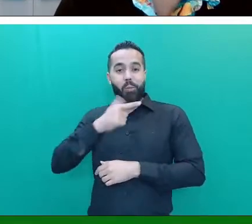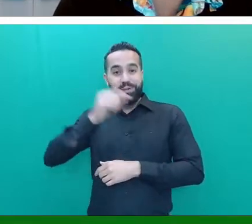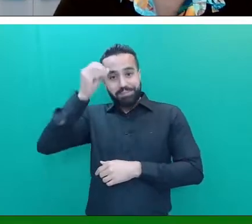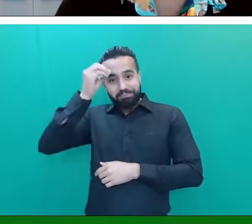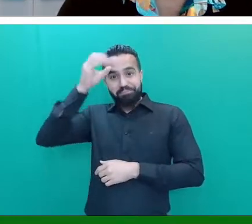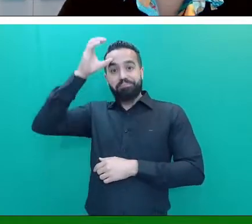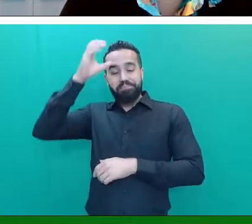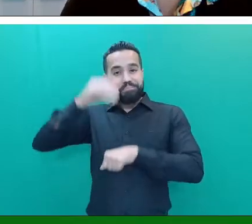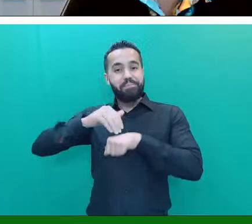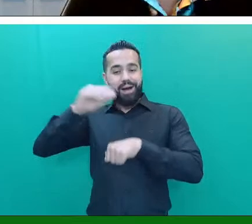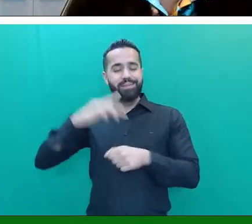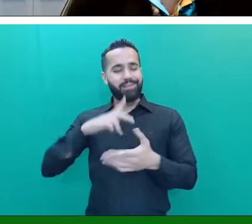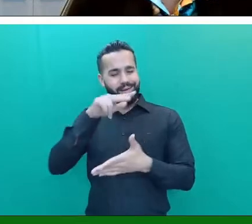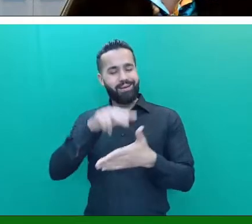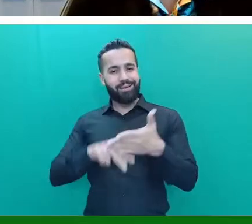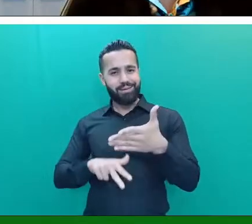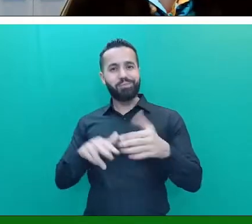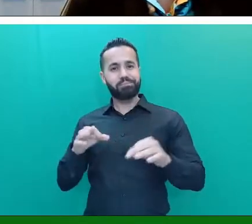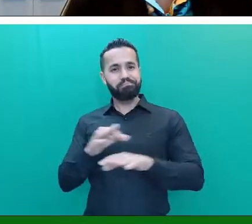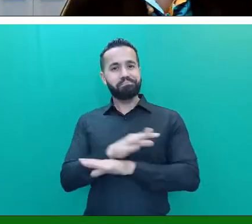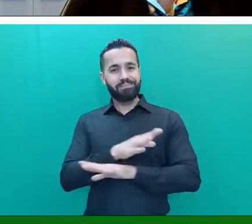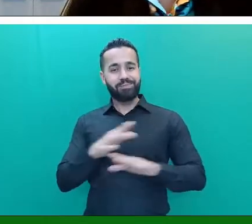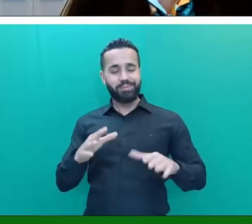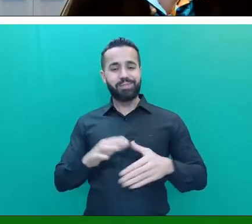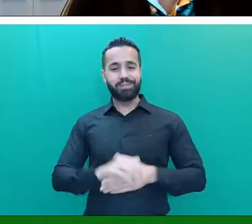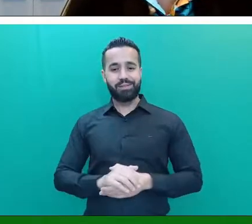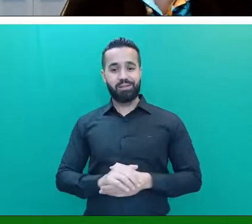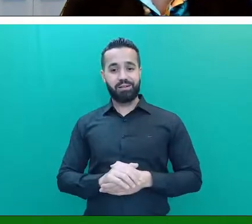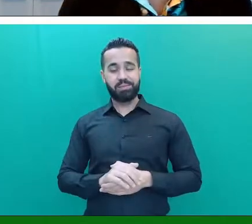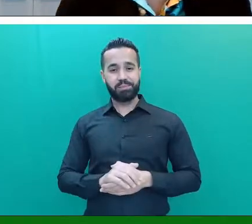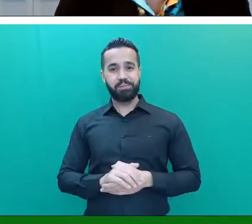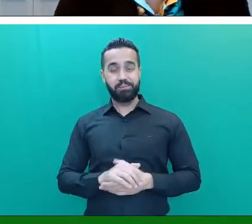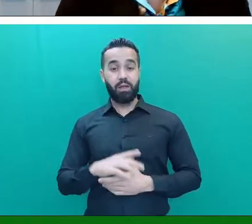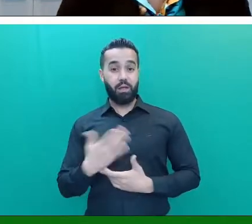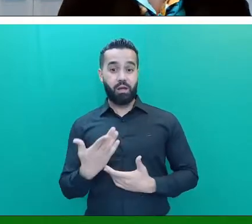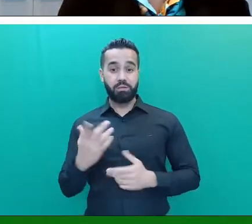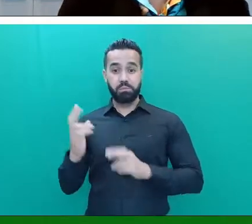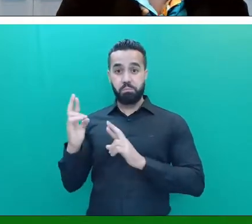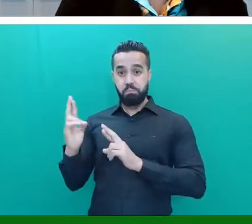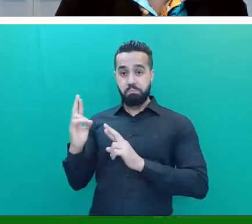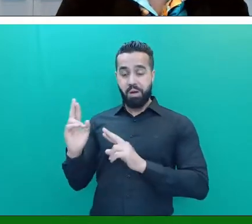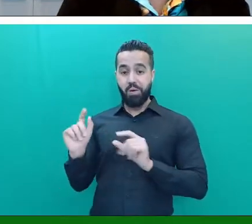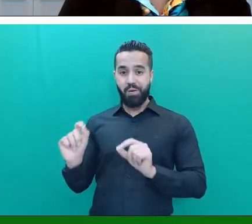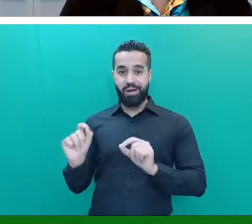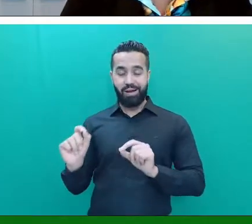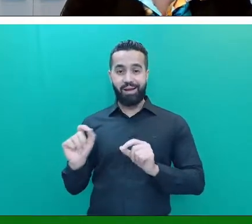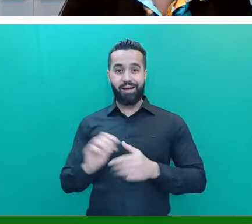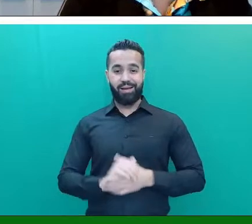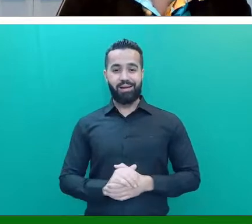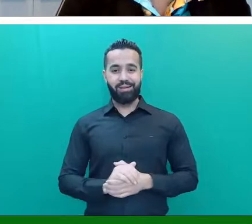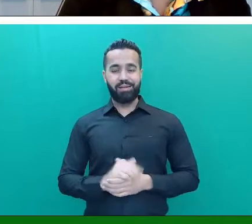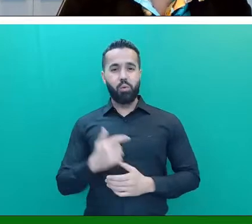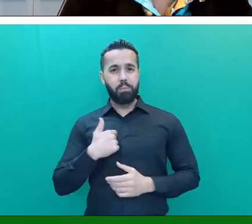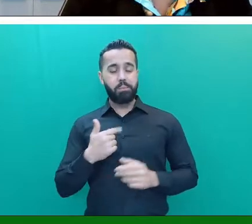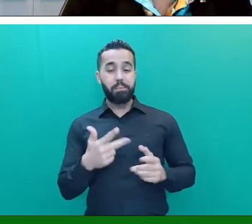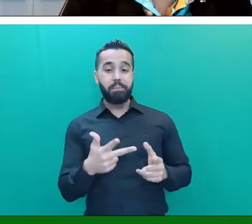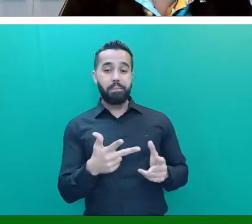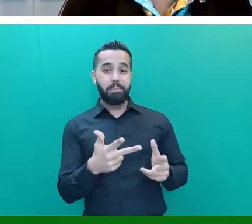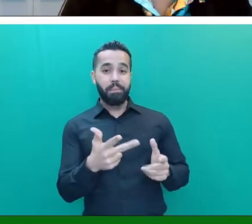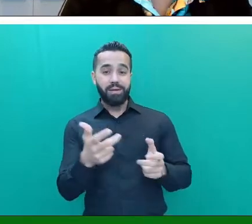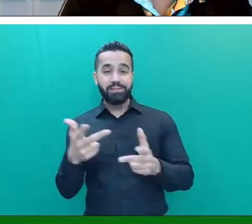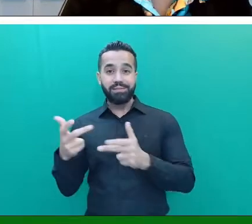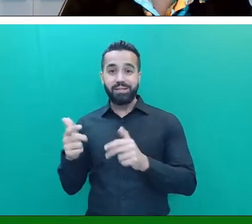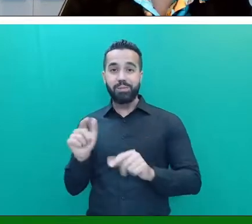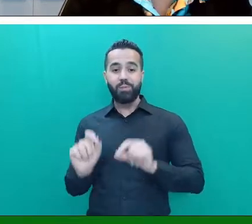absolutamente com o que se espera. Eu tenho a impressão, embora quem é da área vai